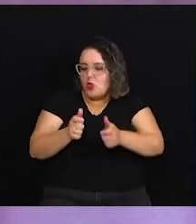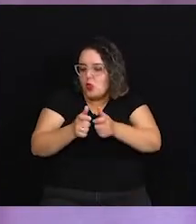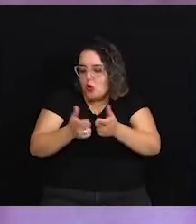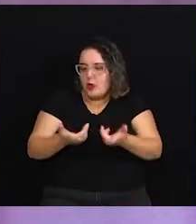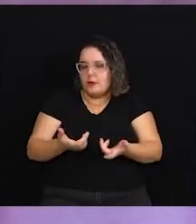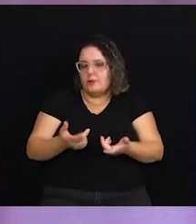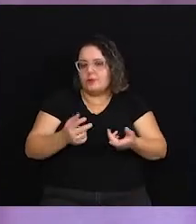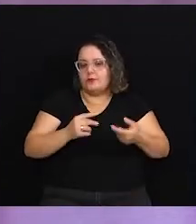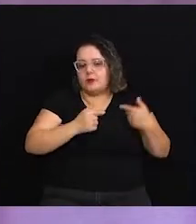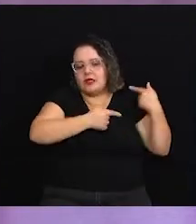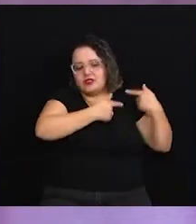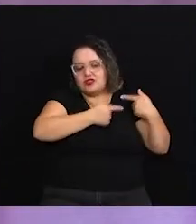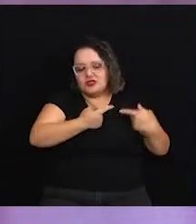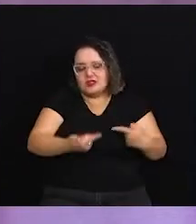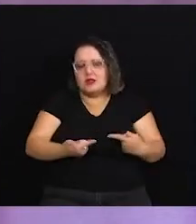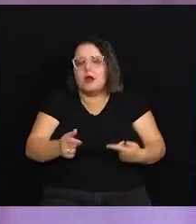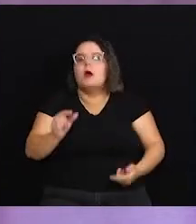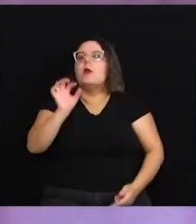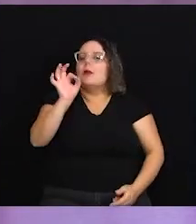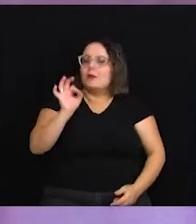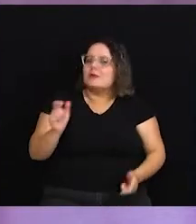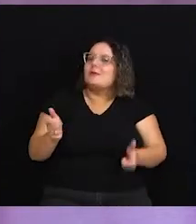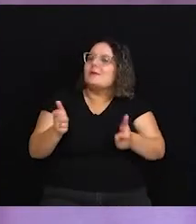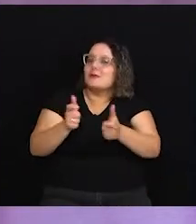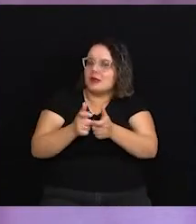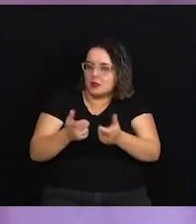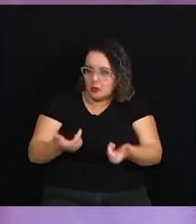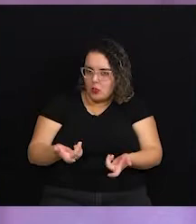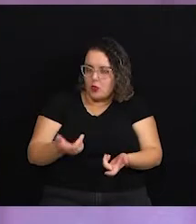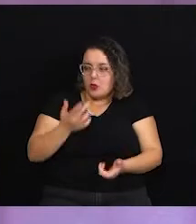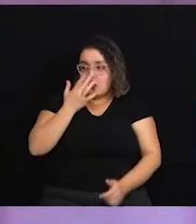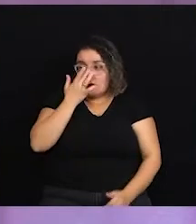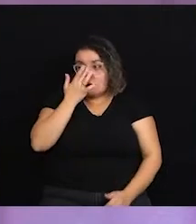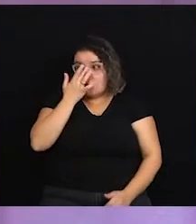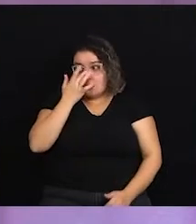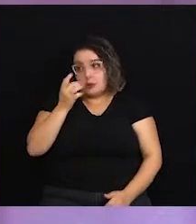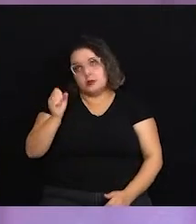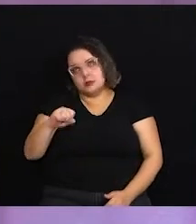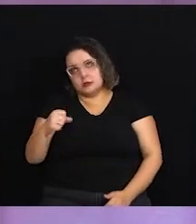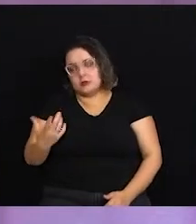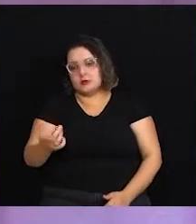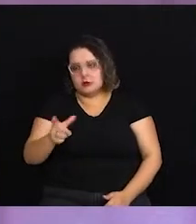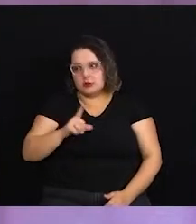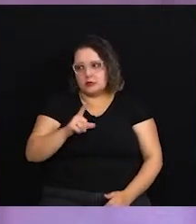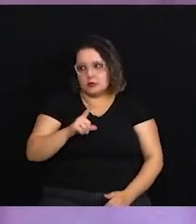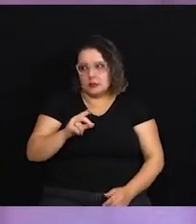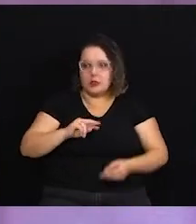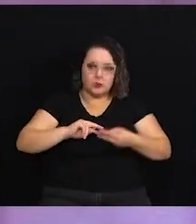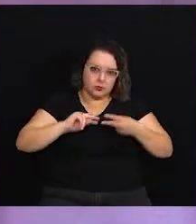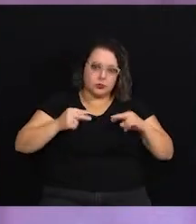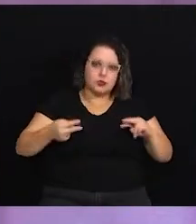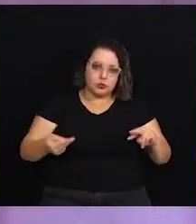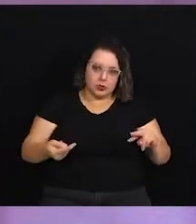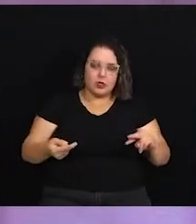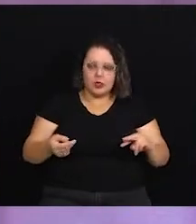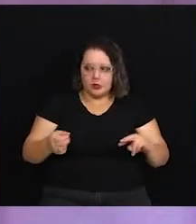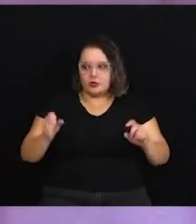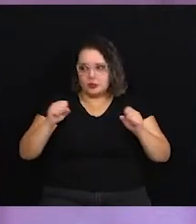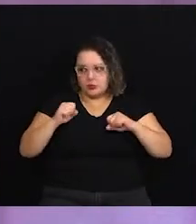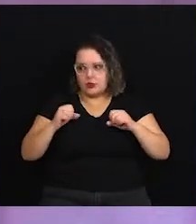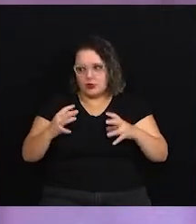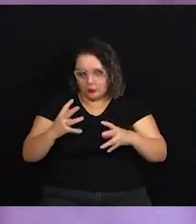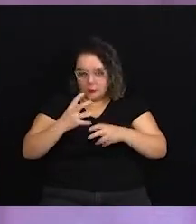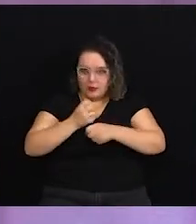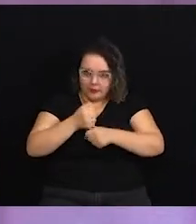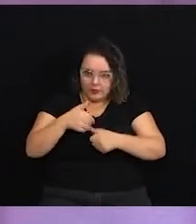hereditariedade é uma porcentagem menor tá é assim cla é genético tem um uma